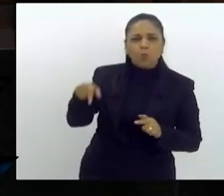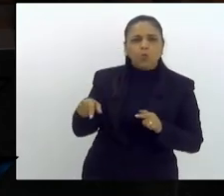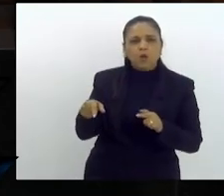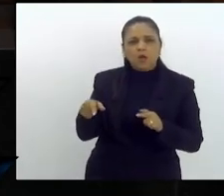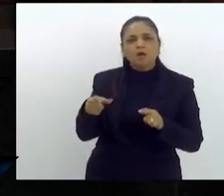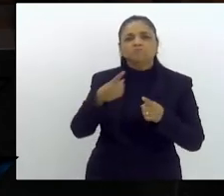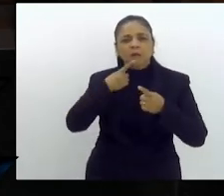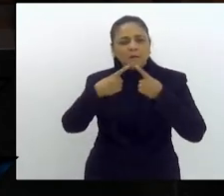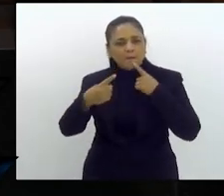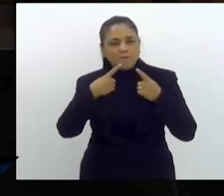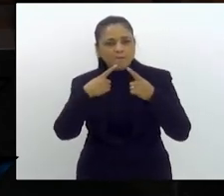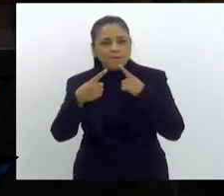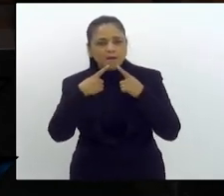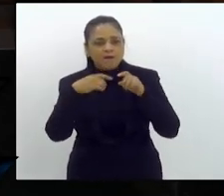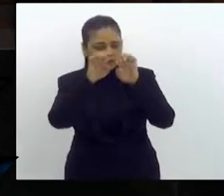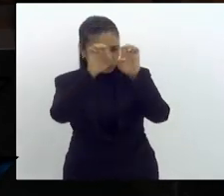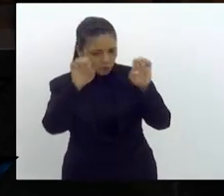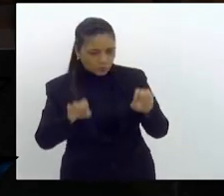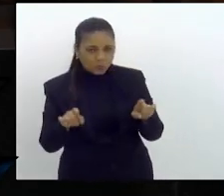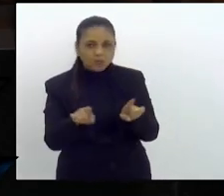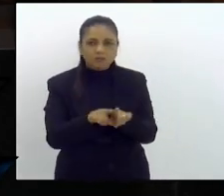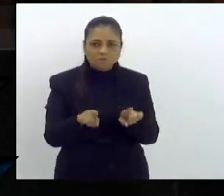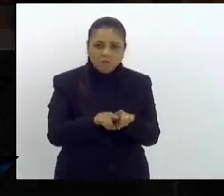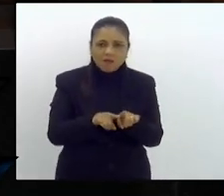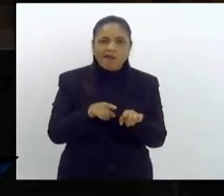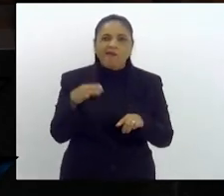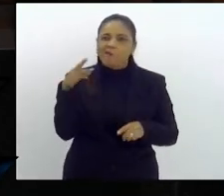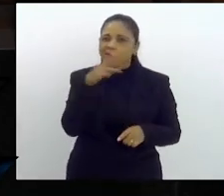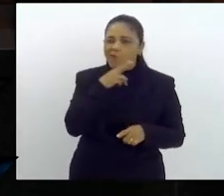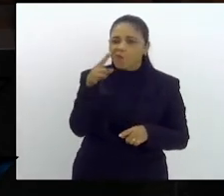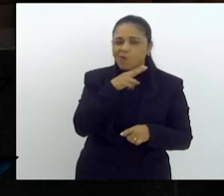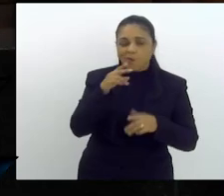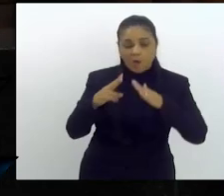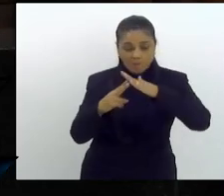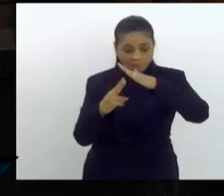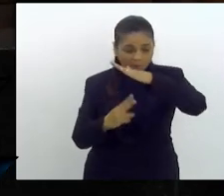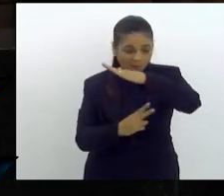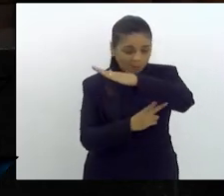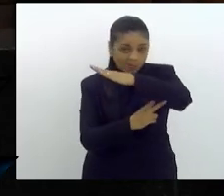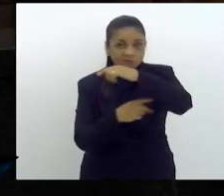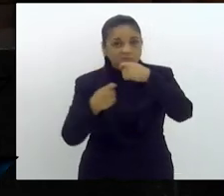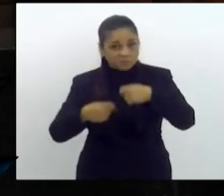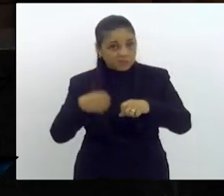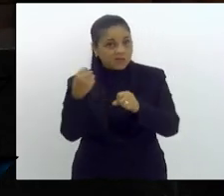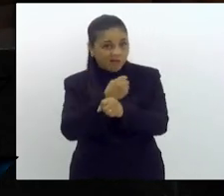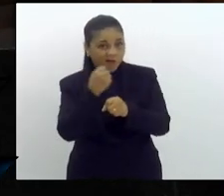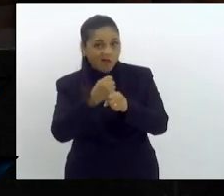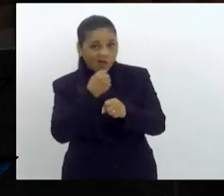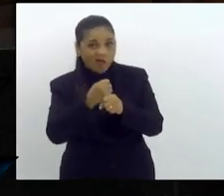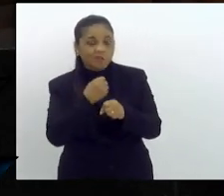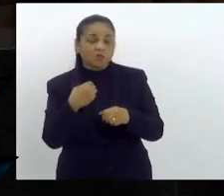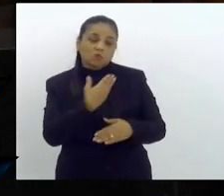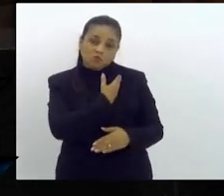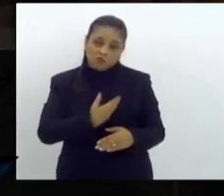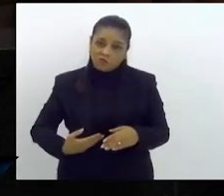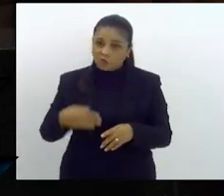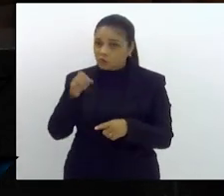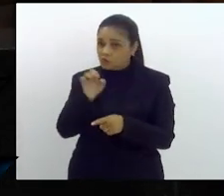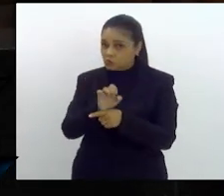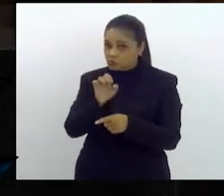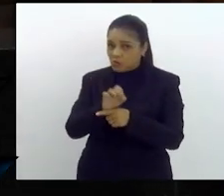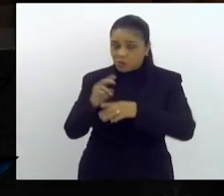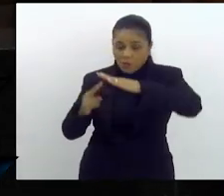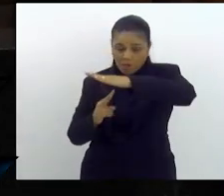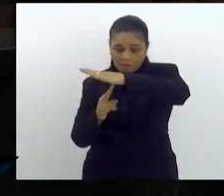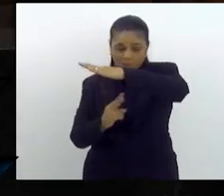infraestrutura a gente tem lá uma necessidade urgente de uma ponte que ao meu ver precisa ser feita pelo governo do estado Já que é uma